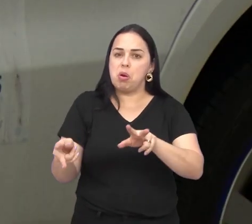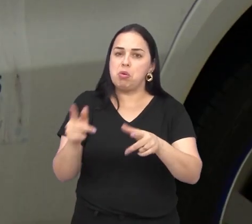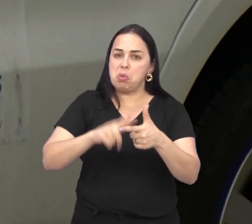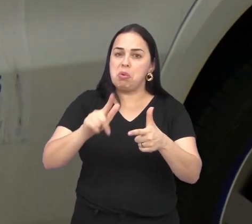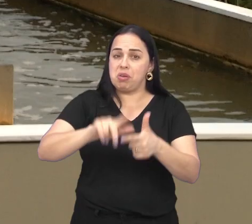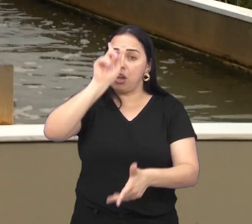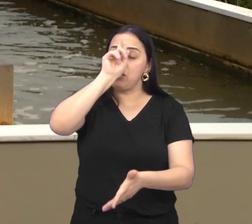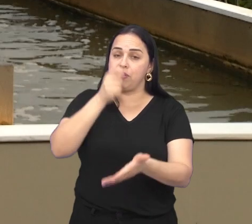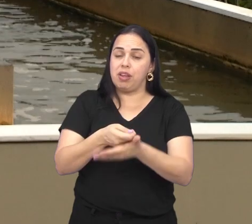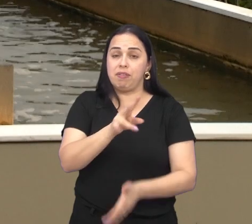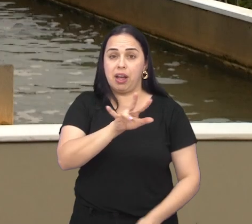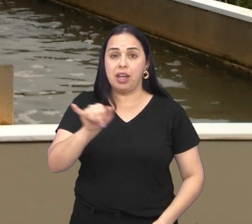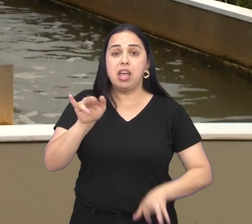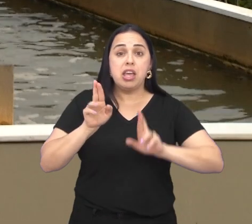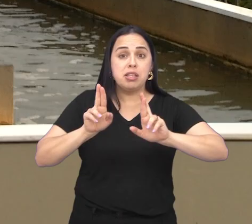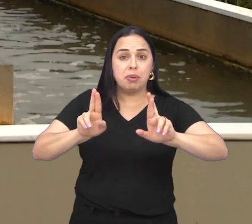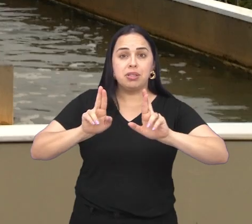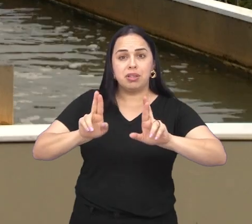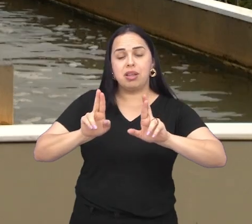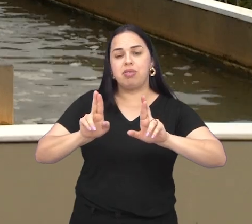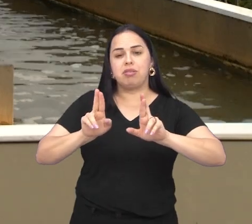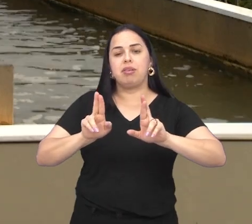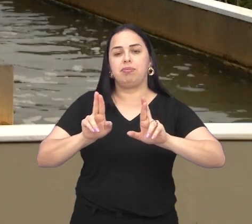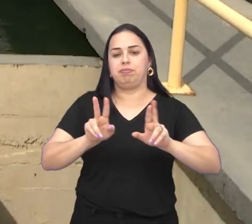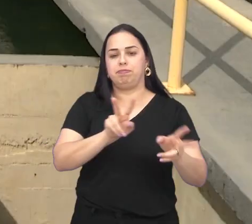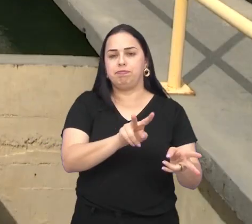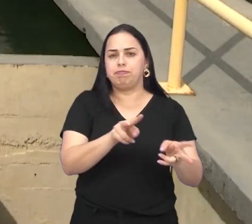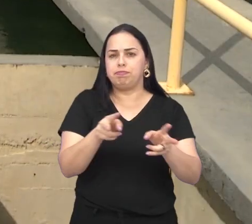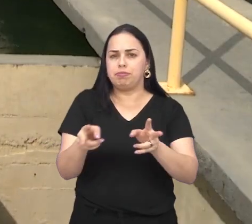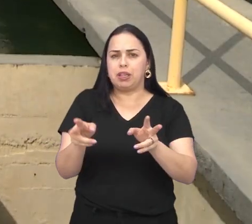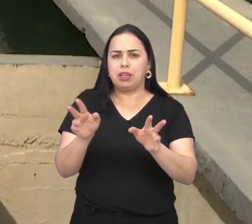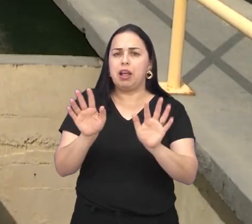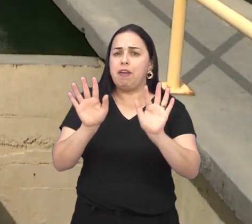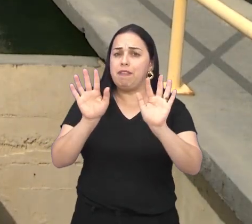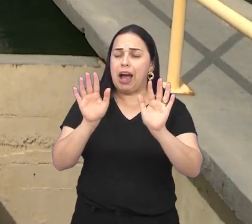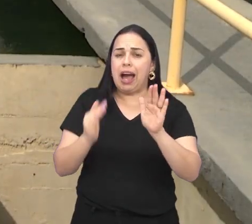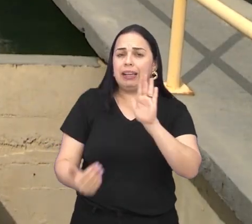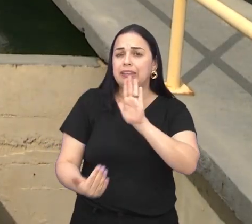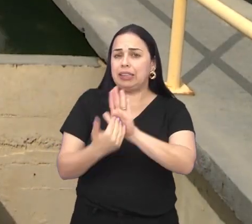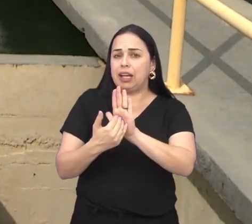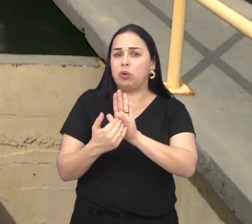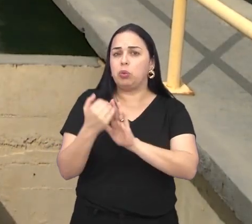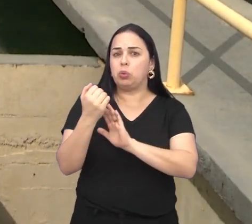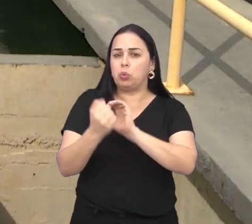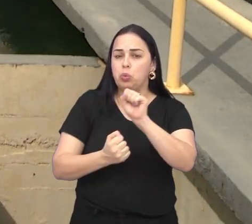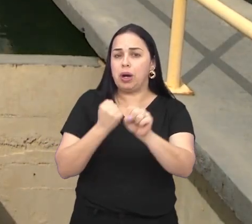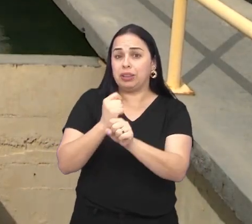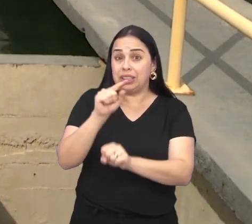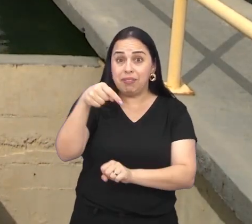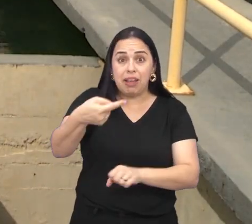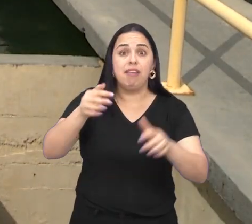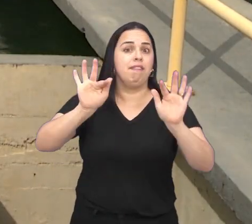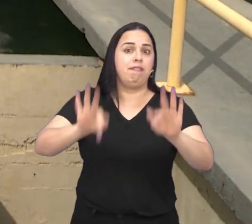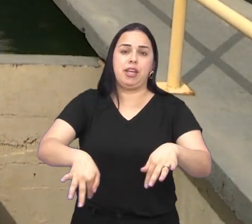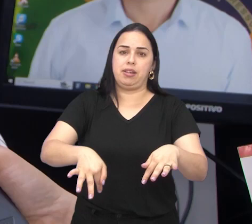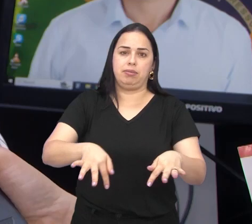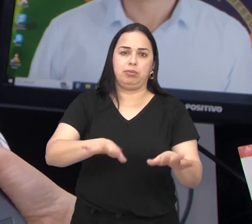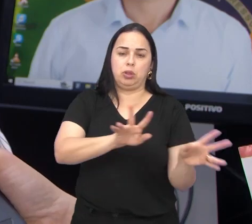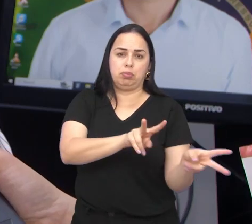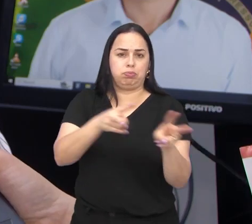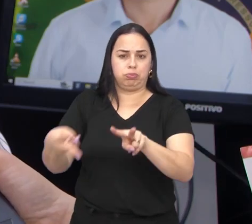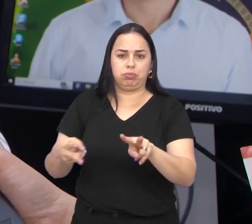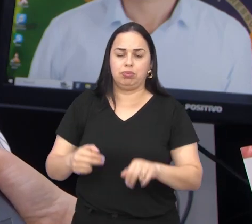para o Estado. A expectativa é que a privatização seja concluída até o final de 2024.